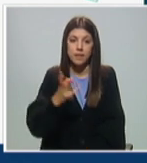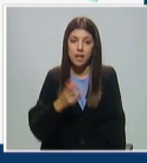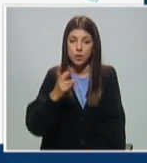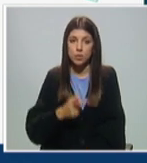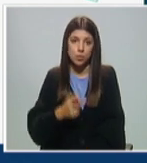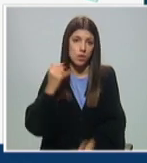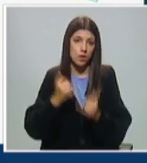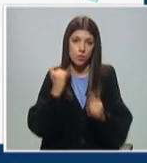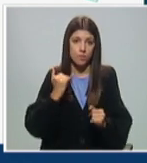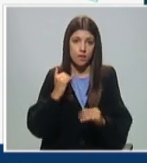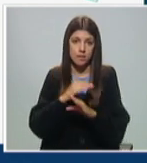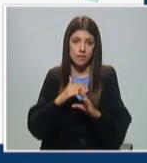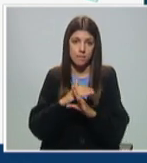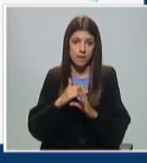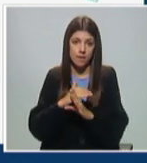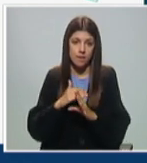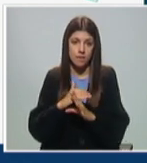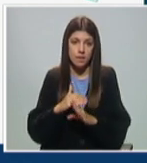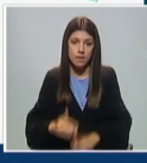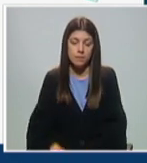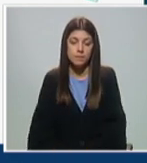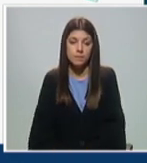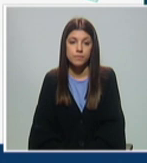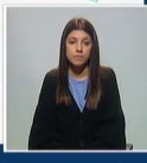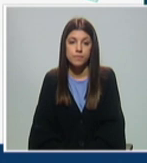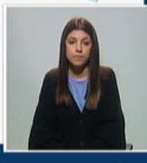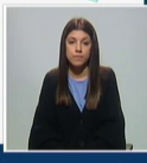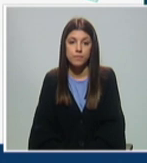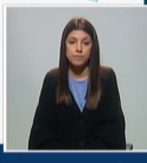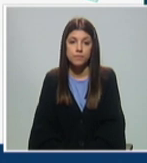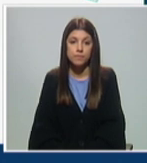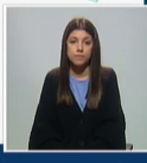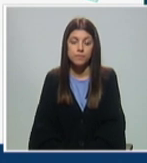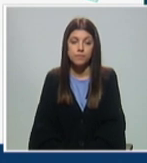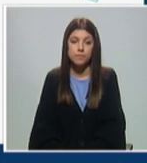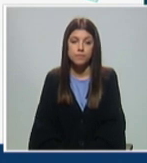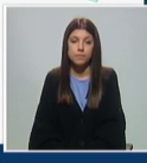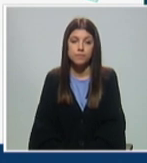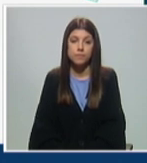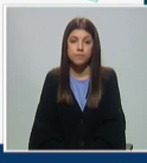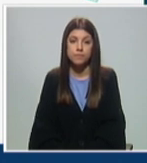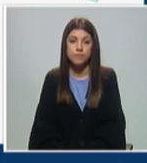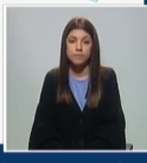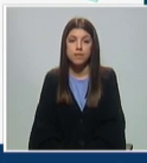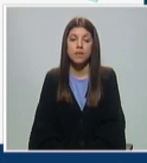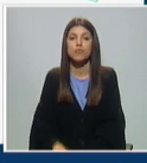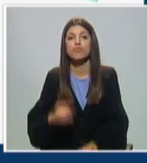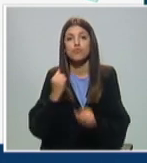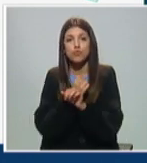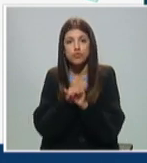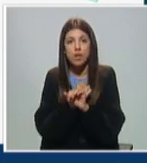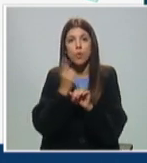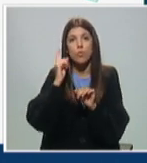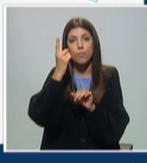média automaticamente. Depois de fazermos algumas utilizando a função,